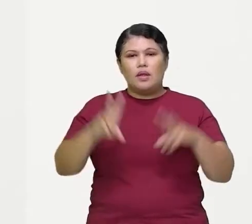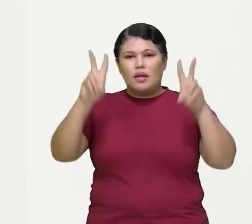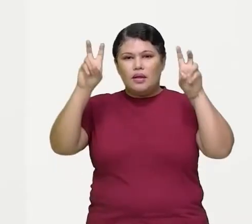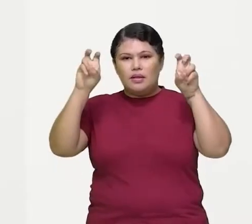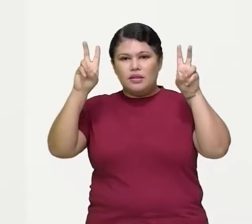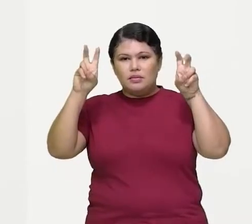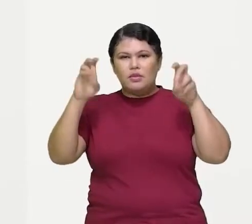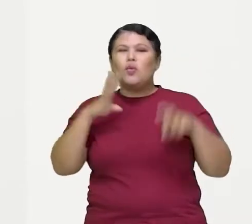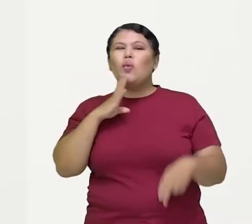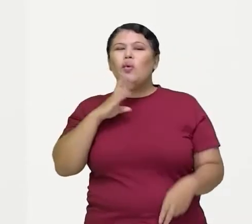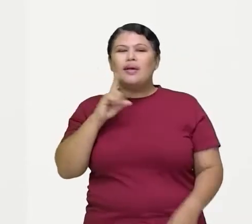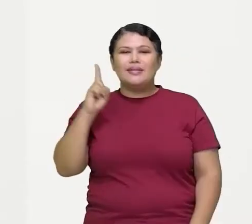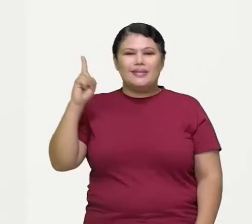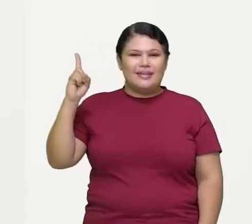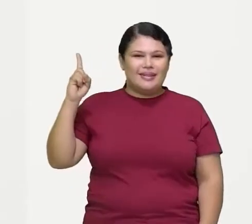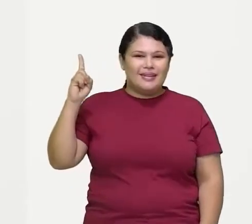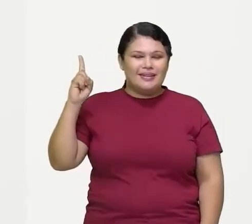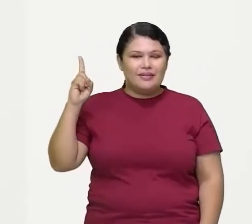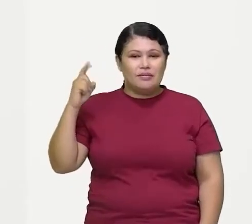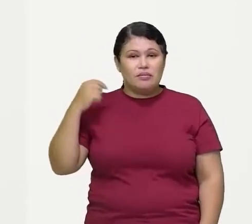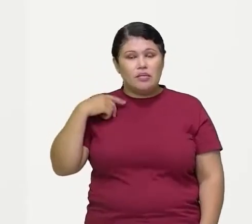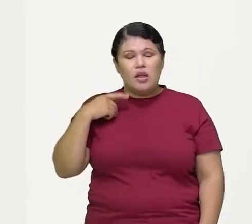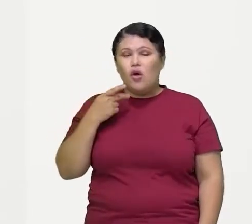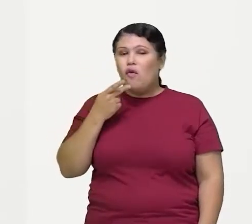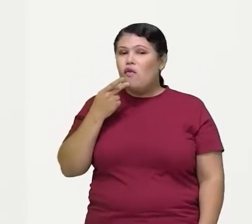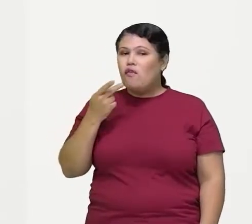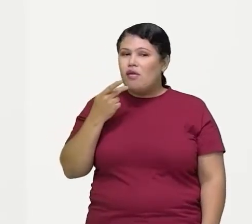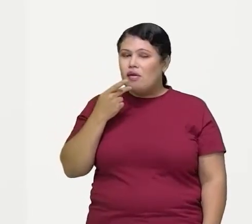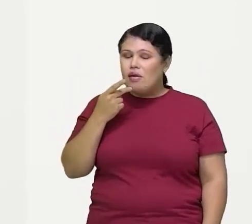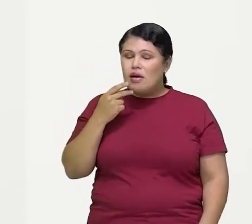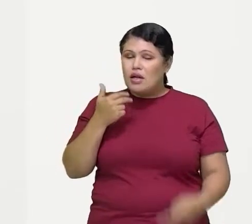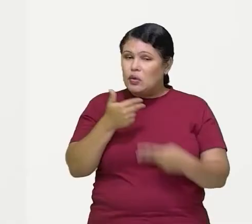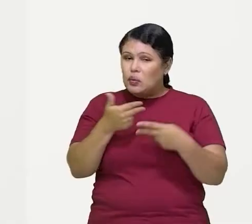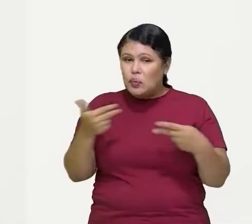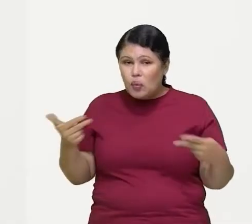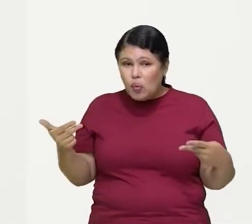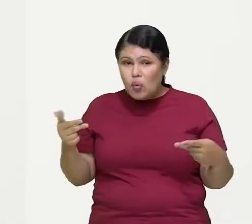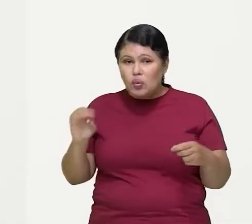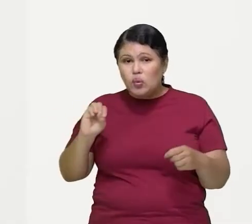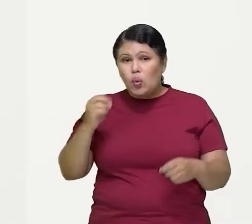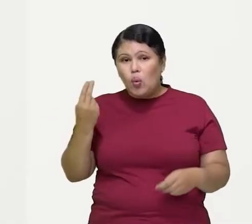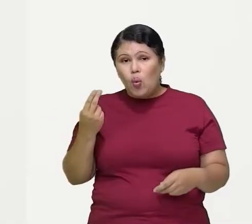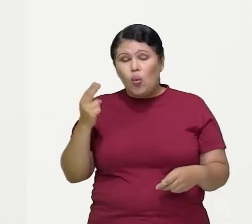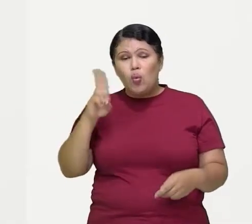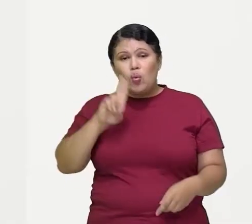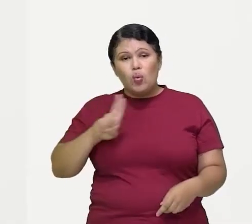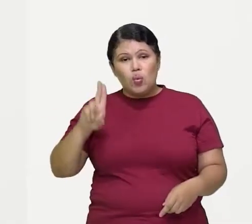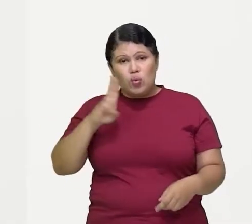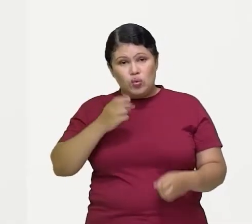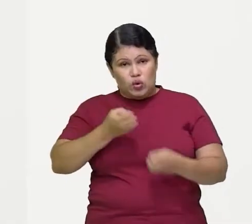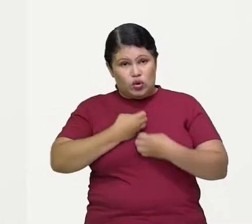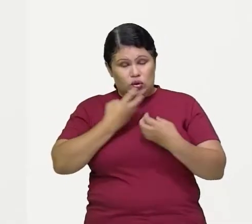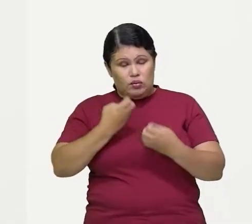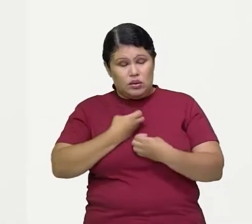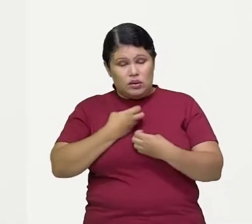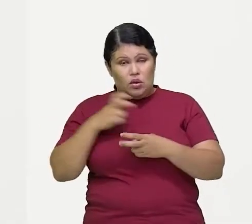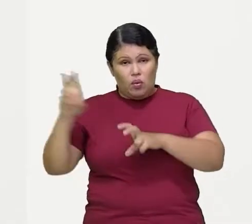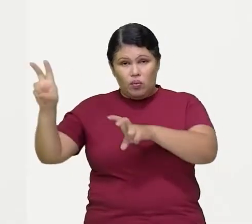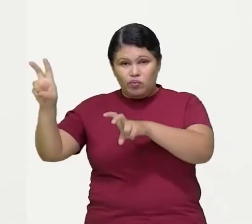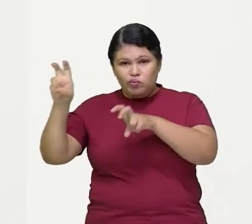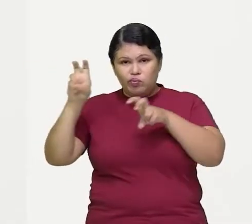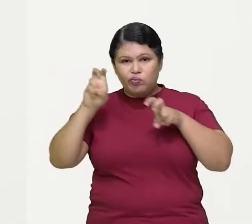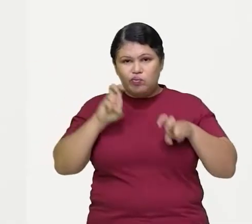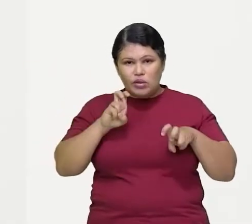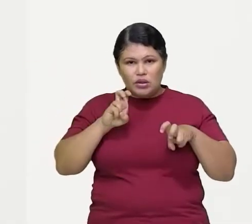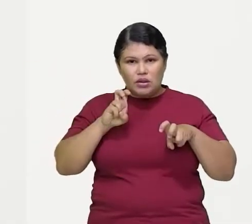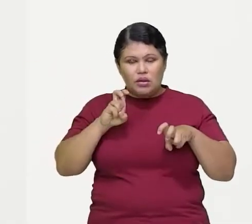As aspas, vocês conhecem as aspas? Quando eu falo uma coisa, ou eu uso uma expressão que não é minha, quando